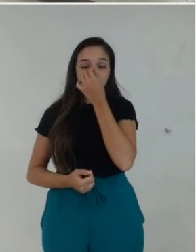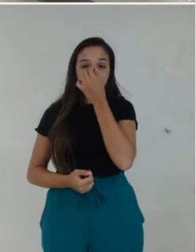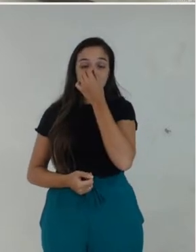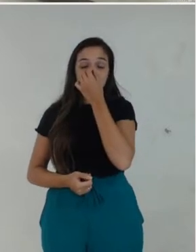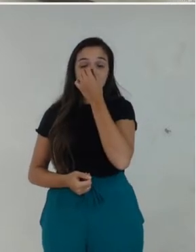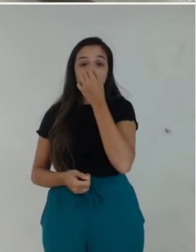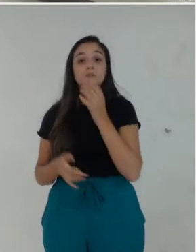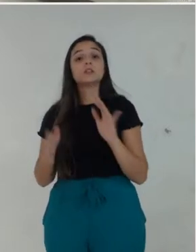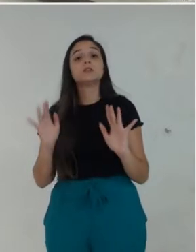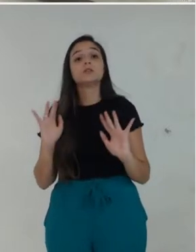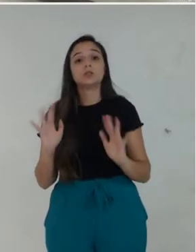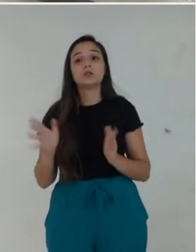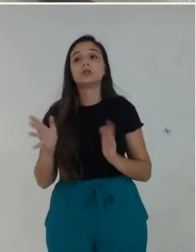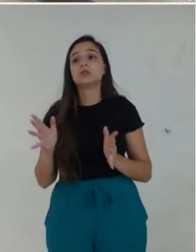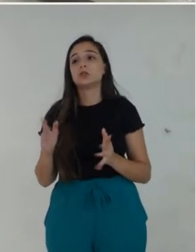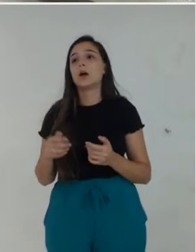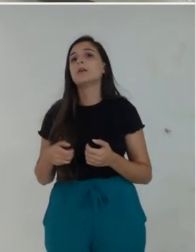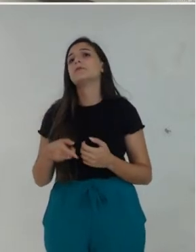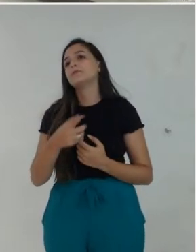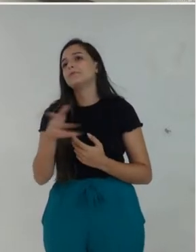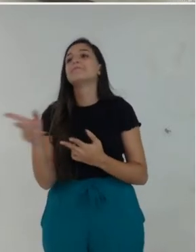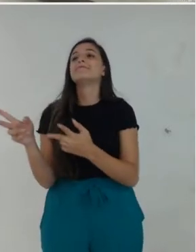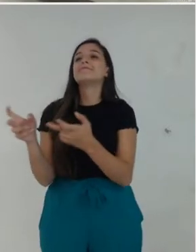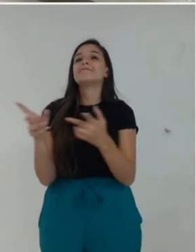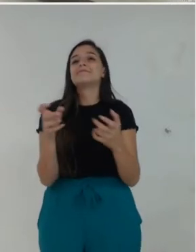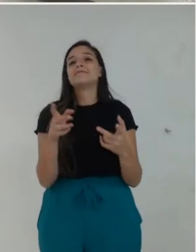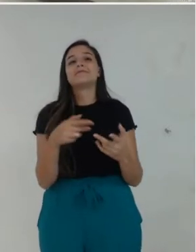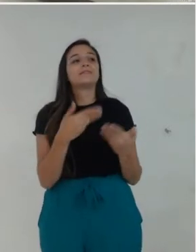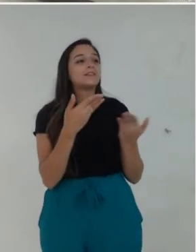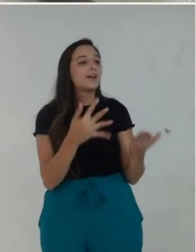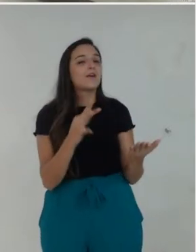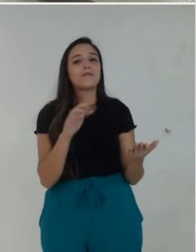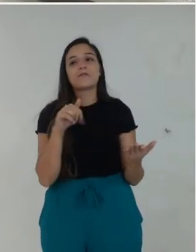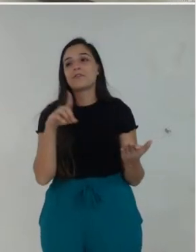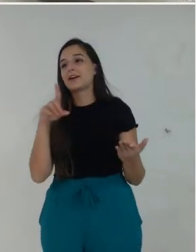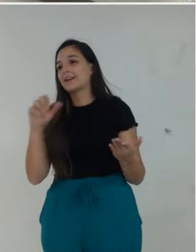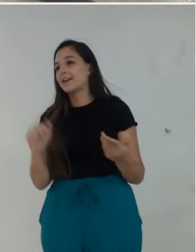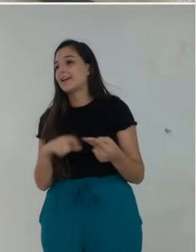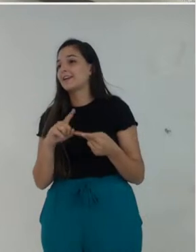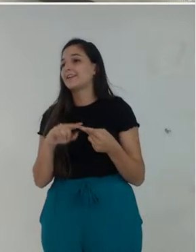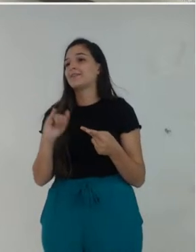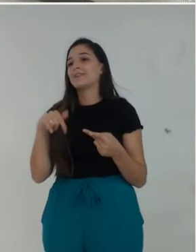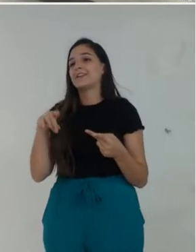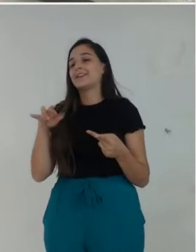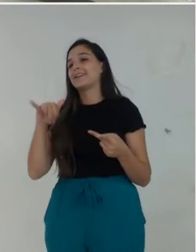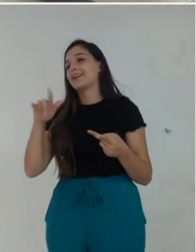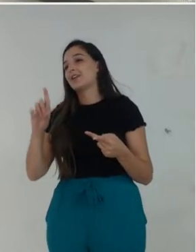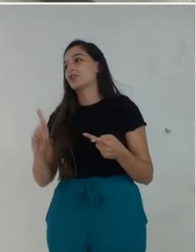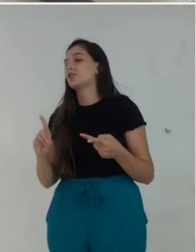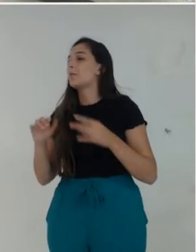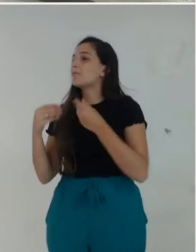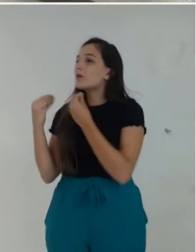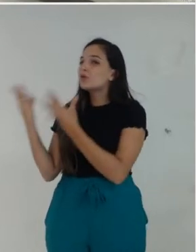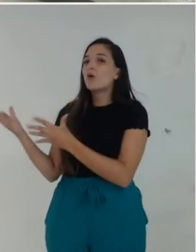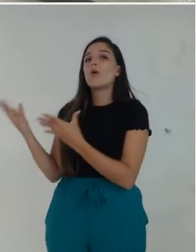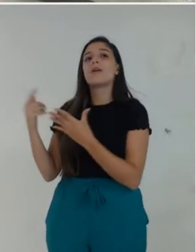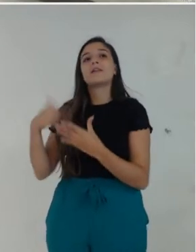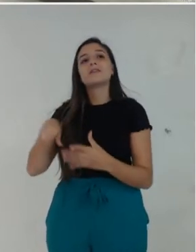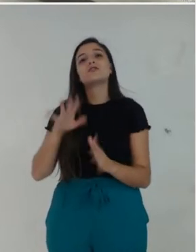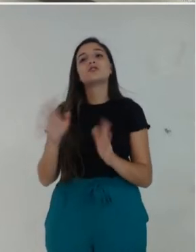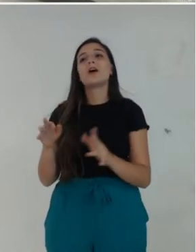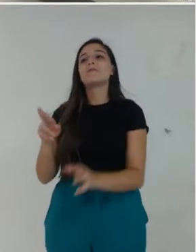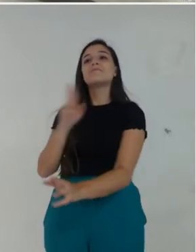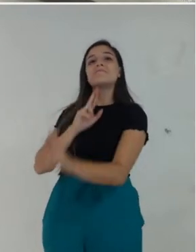já gerou, já estão aqui os frutos, né? A Fernanda, a Ingrid colocaram aqui os materiais. Então, fica